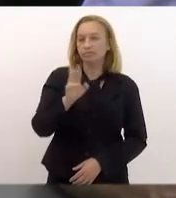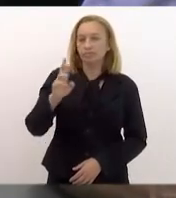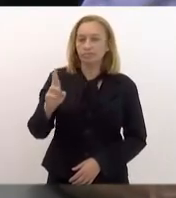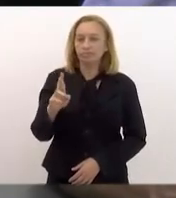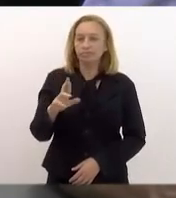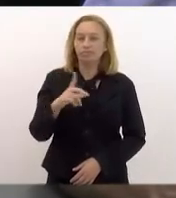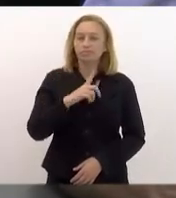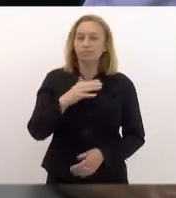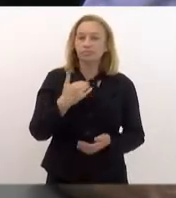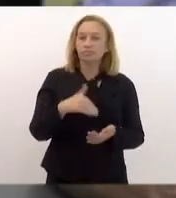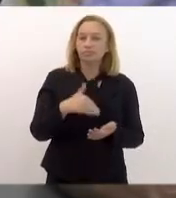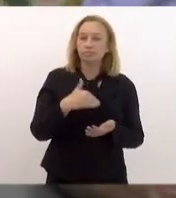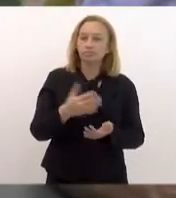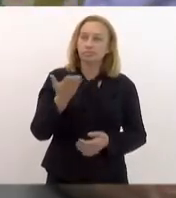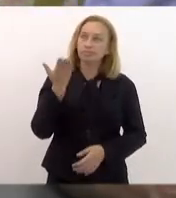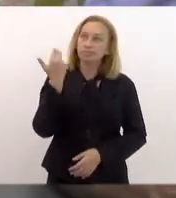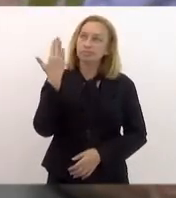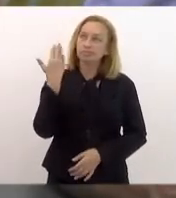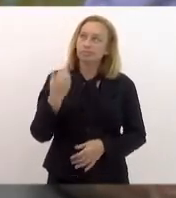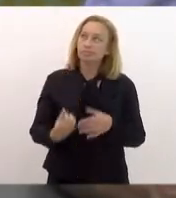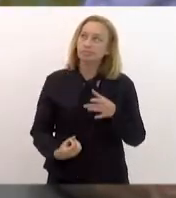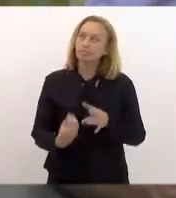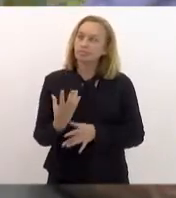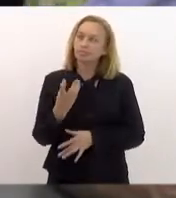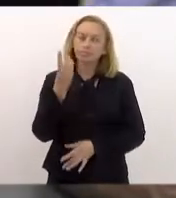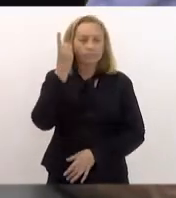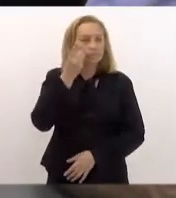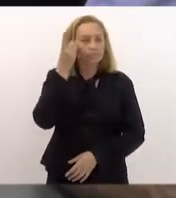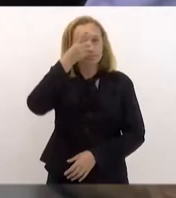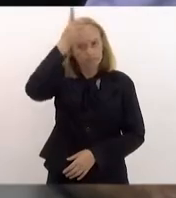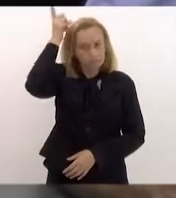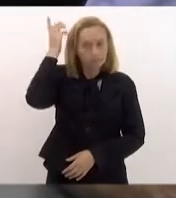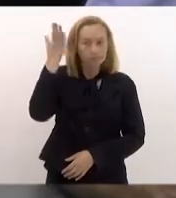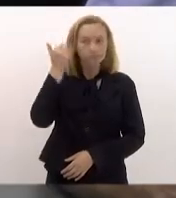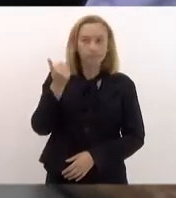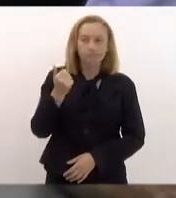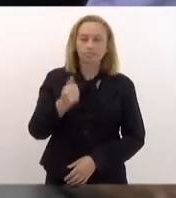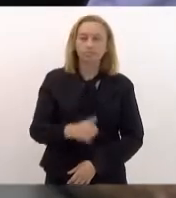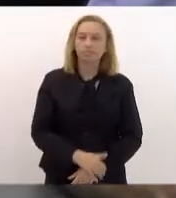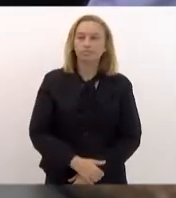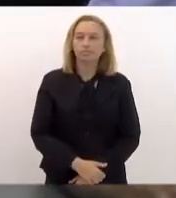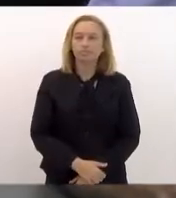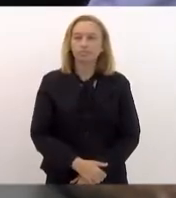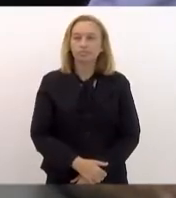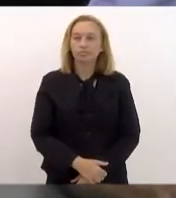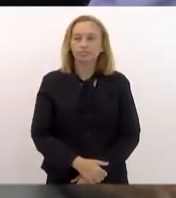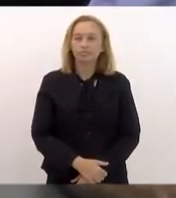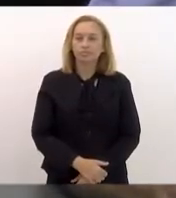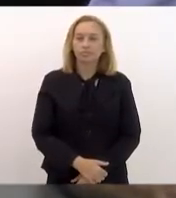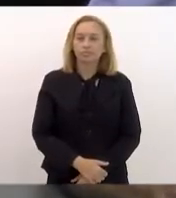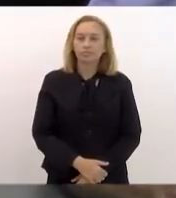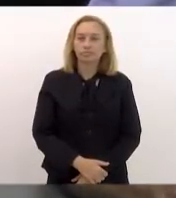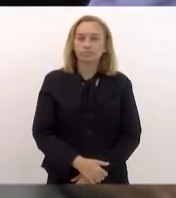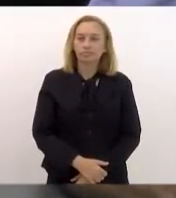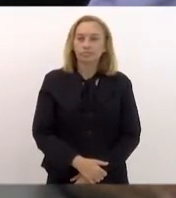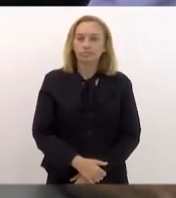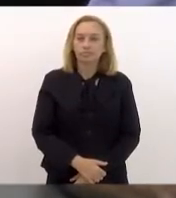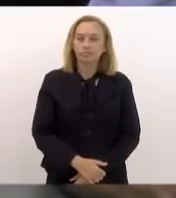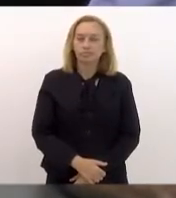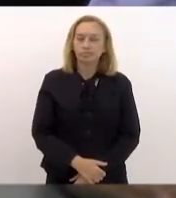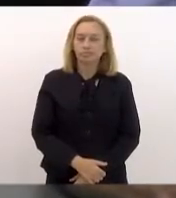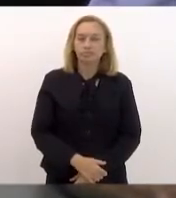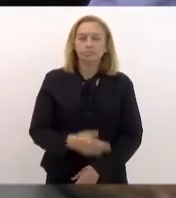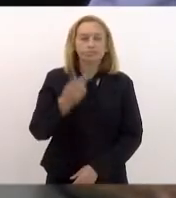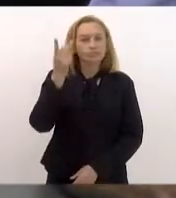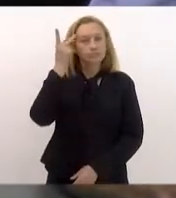porque quando foi feito, o deputado Luiz Paulo sabe disso, quando foi feito a Rio Polímeros, a ideia era ser um polo petroquímico e